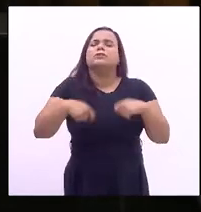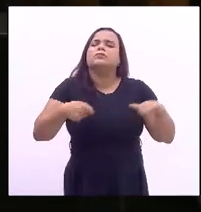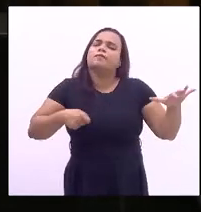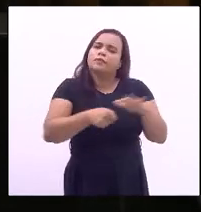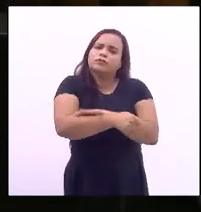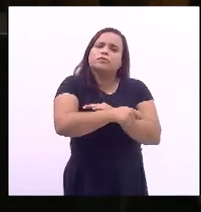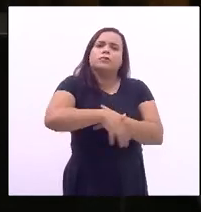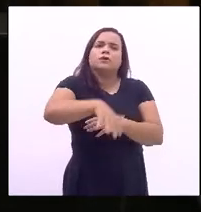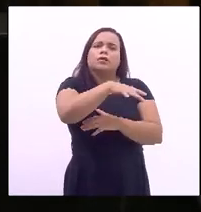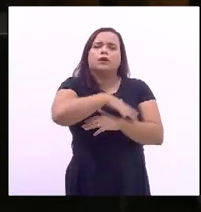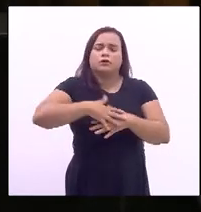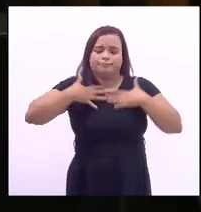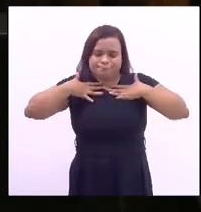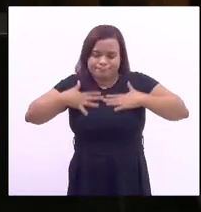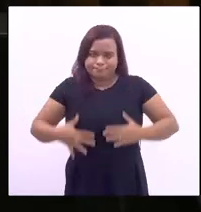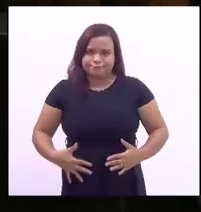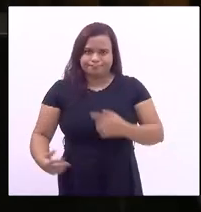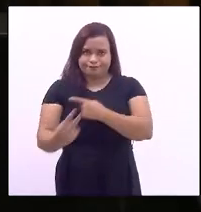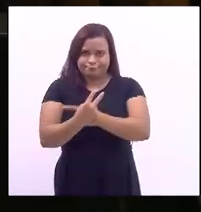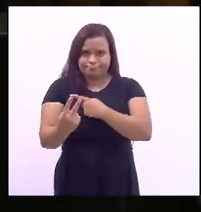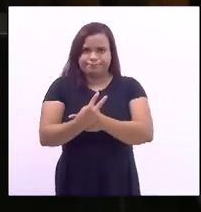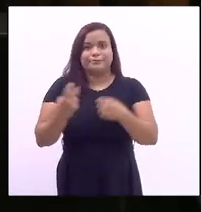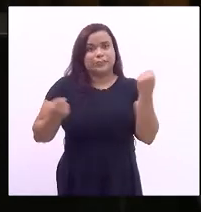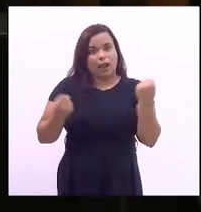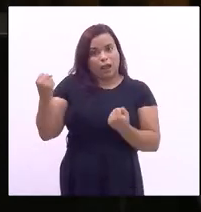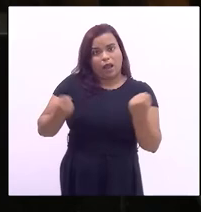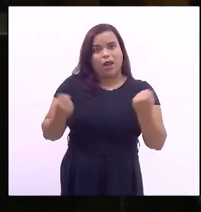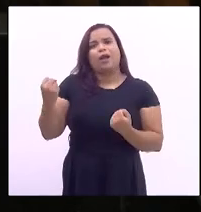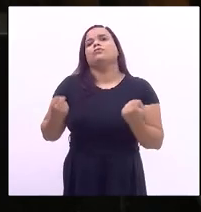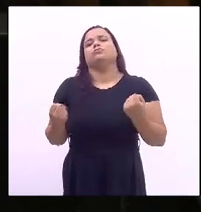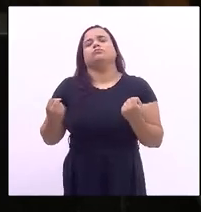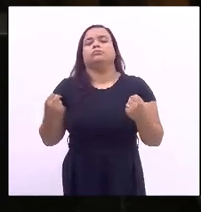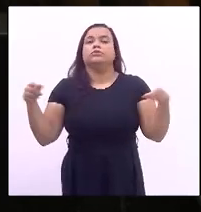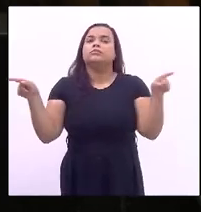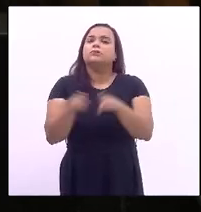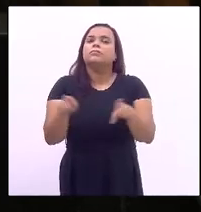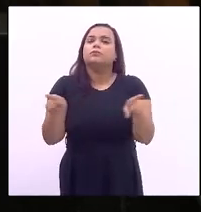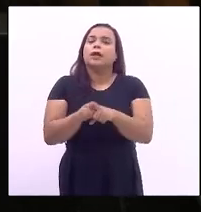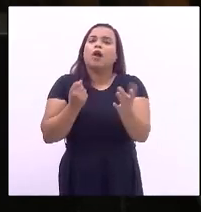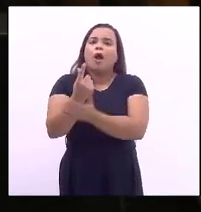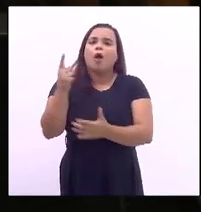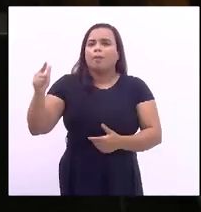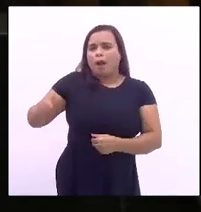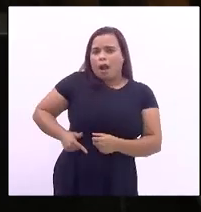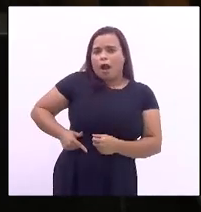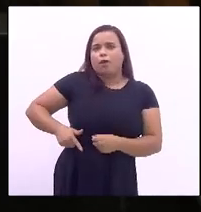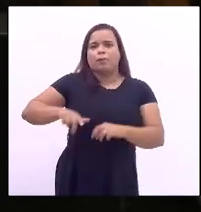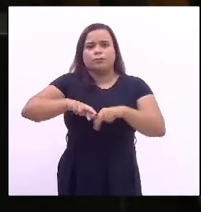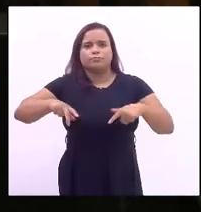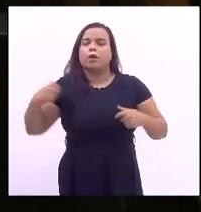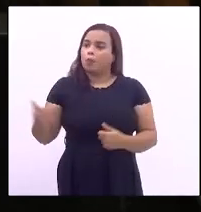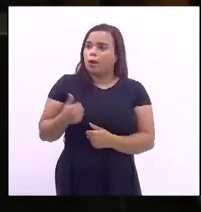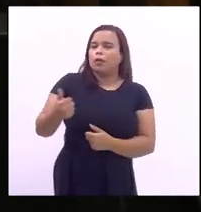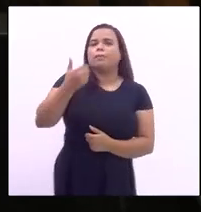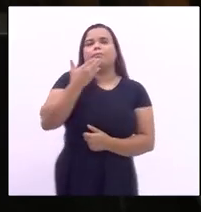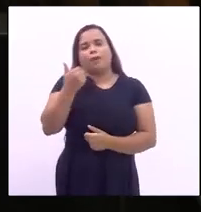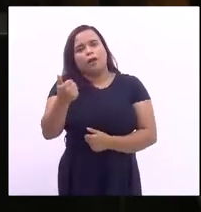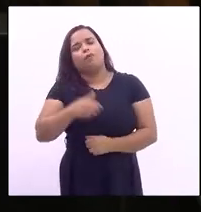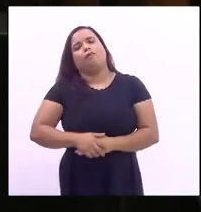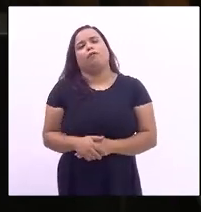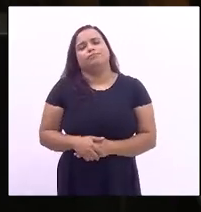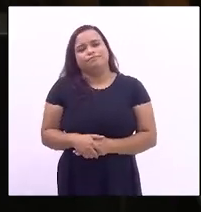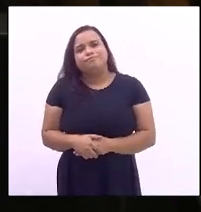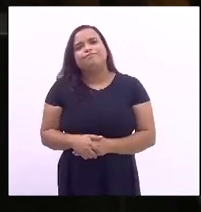investimentos nas Blindagens das viaturas nas compras de armamento de grande qualidade